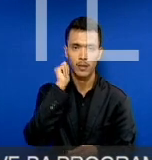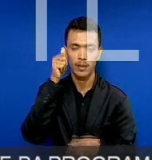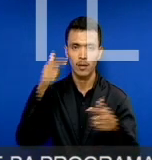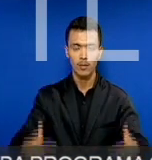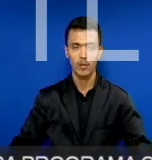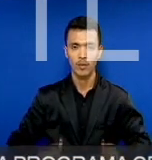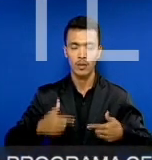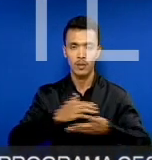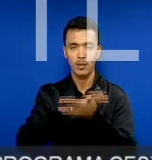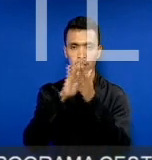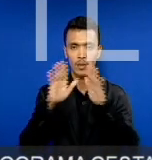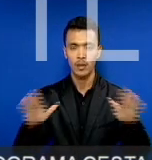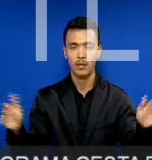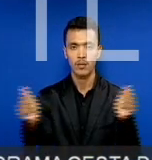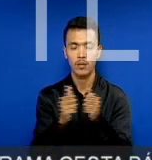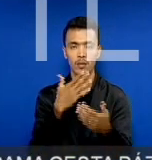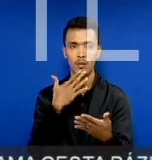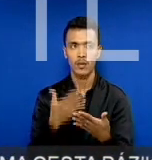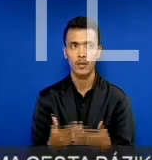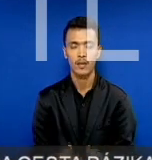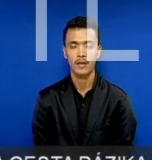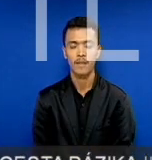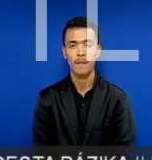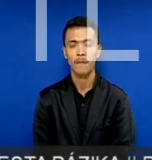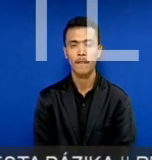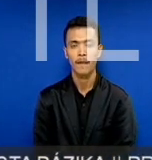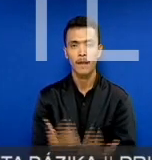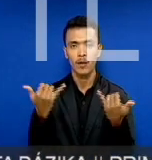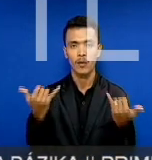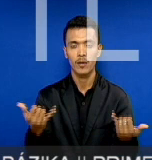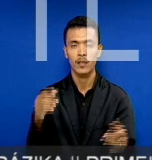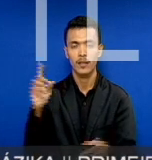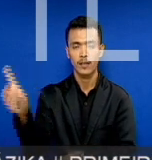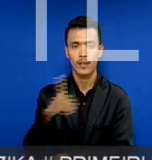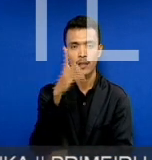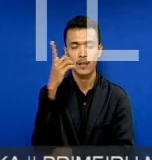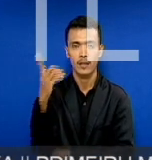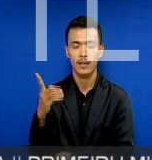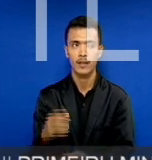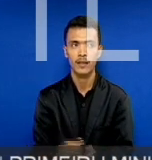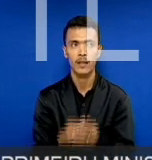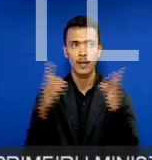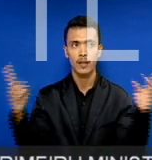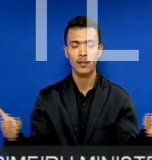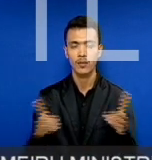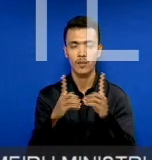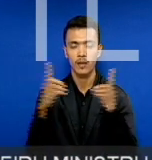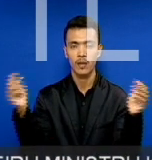no Próspero. This morning, having met with His Excellency. Ohin, Dede. Atu hasoro